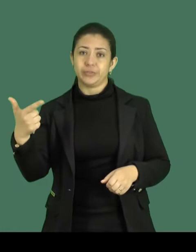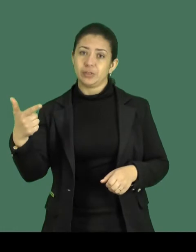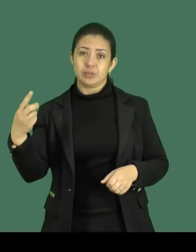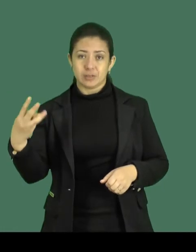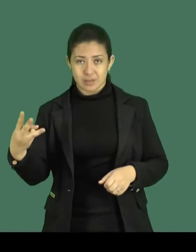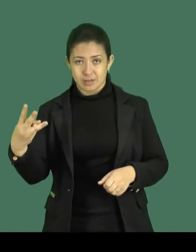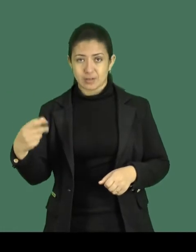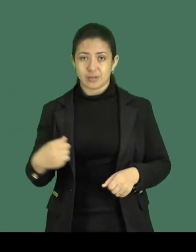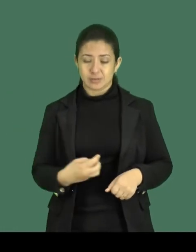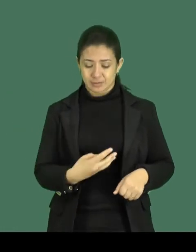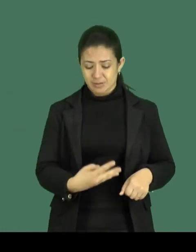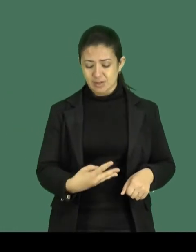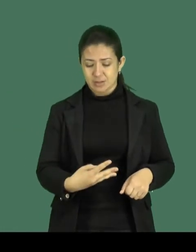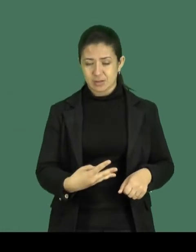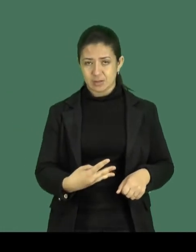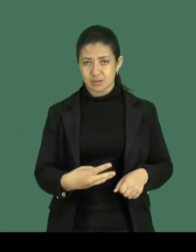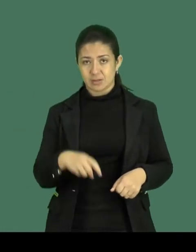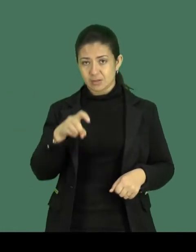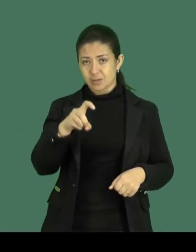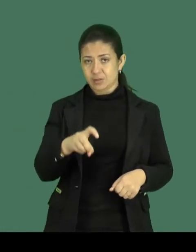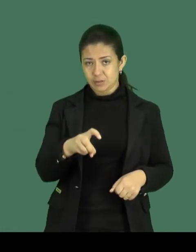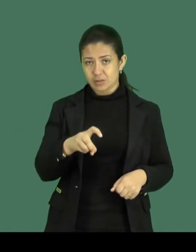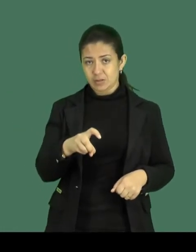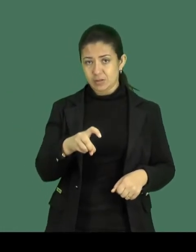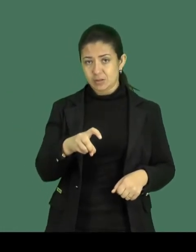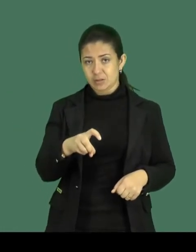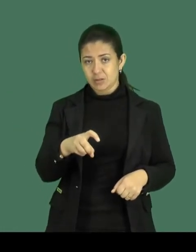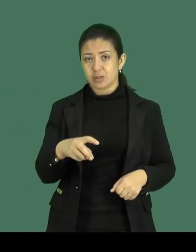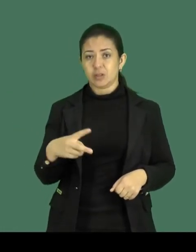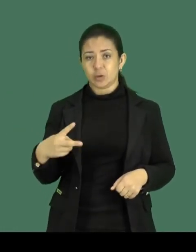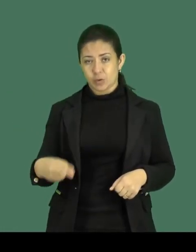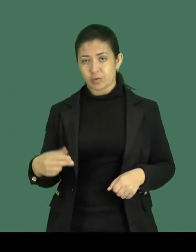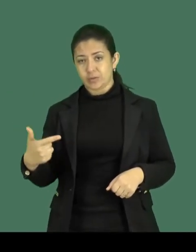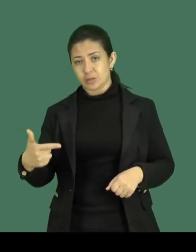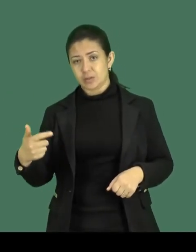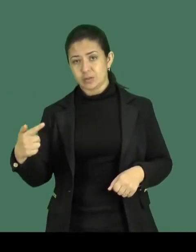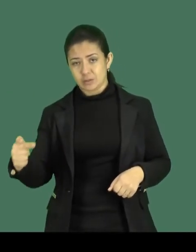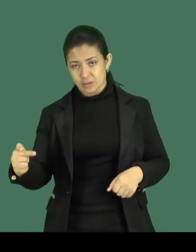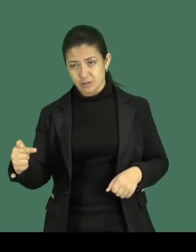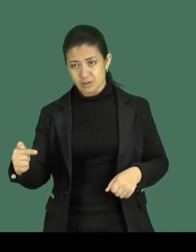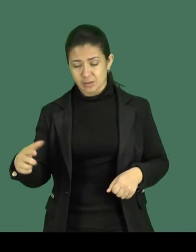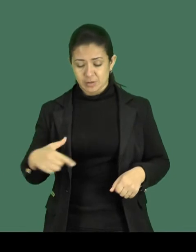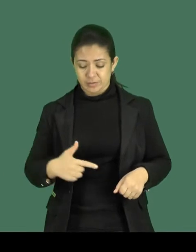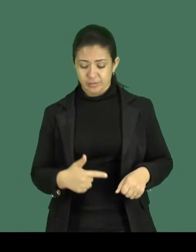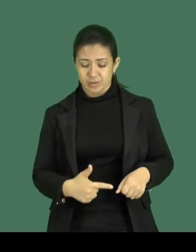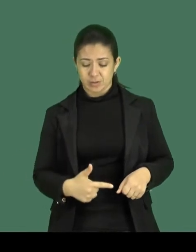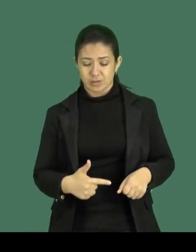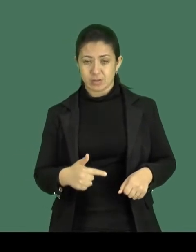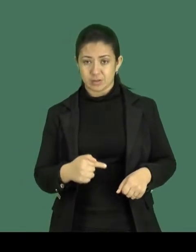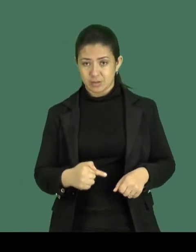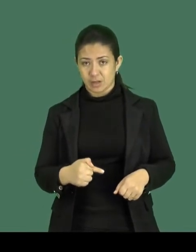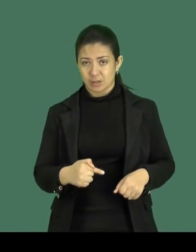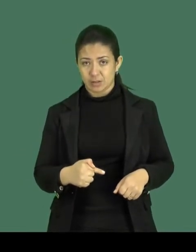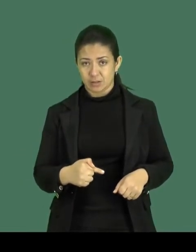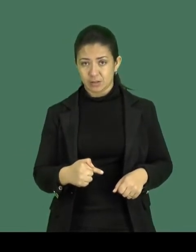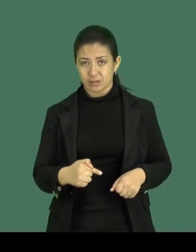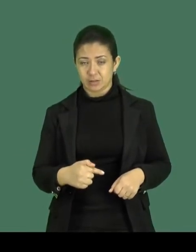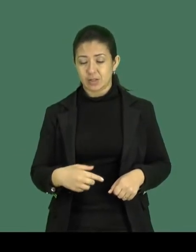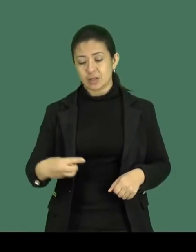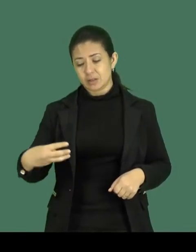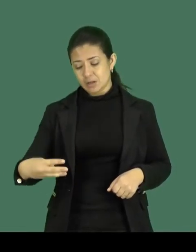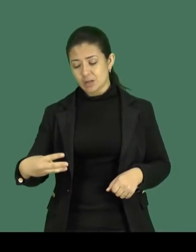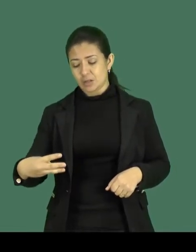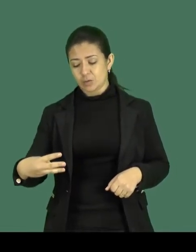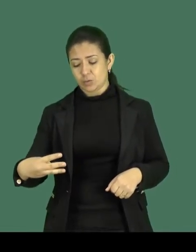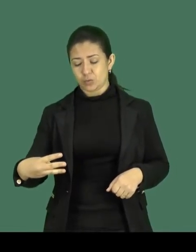3 elevado a x é igual a 27. 27 fatorando dá 3